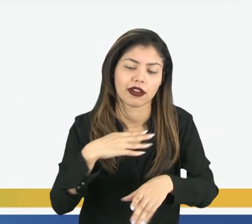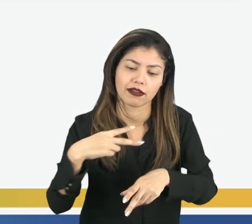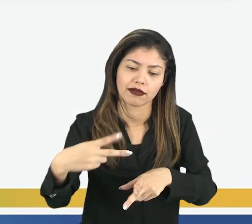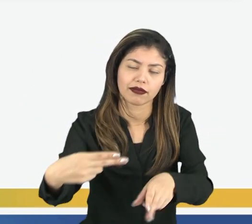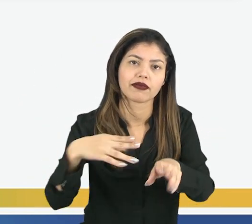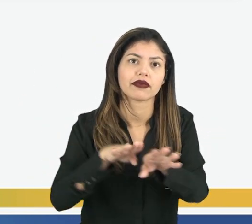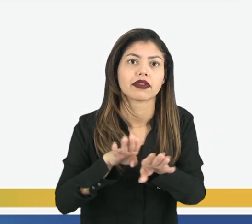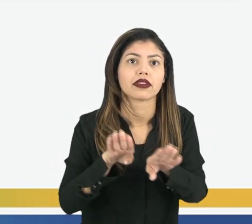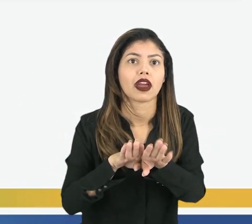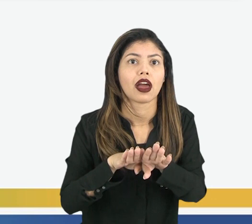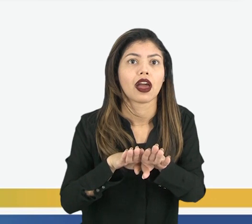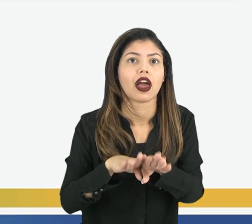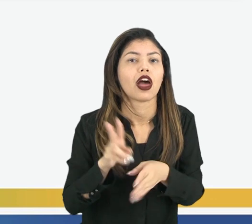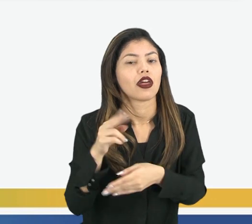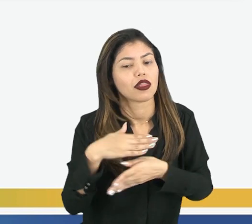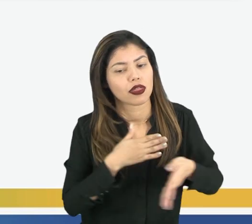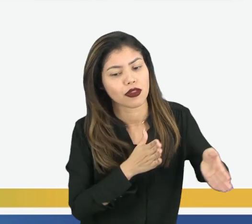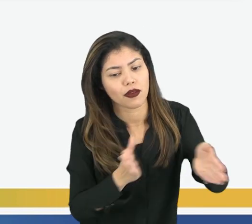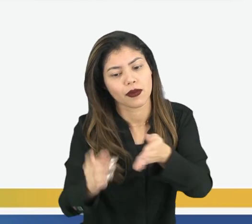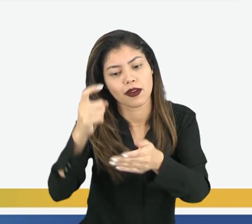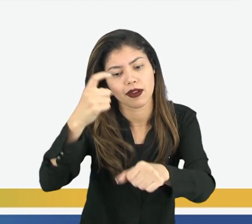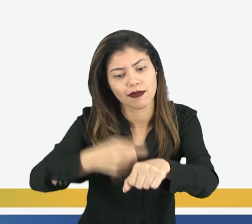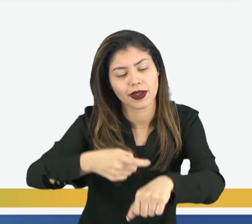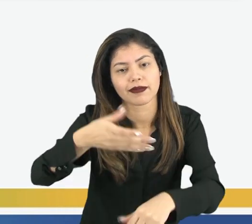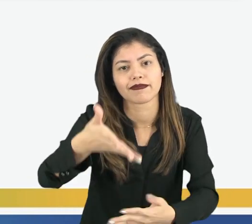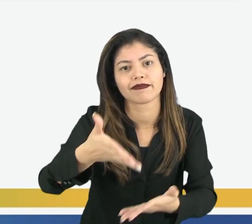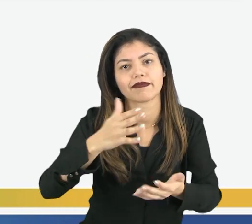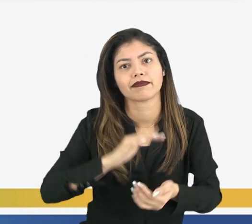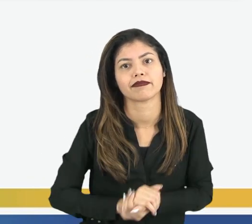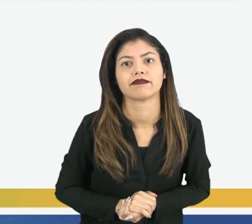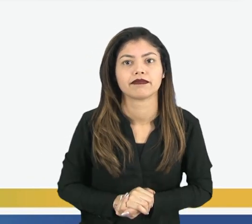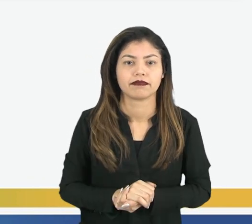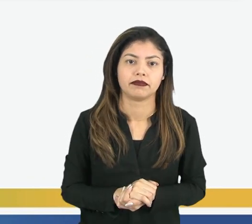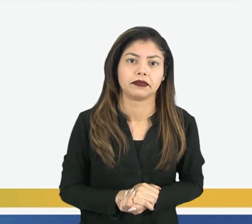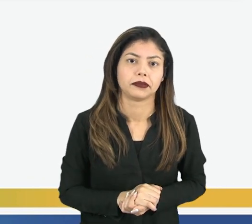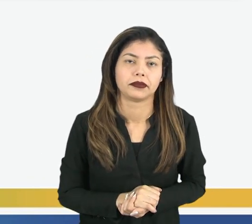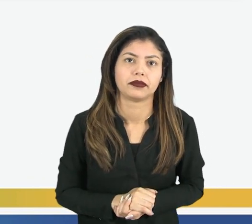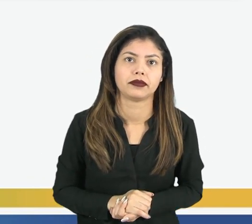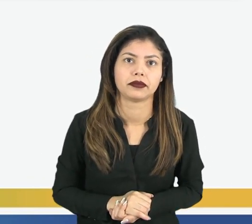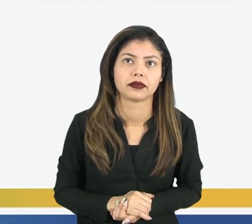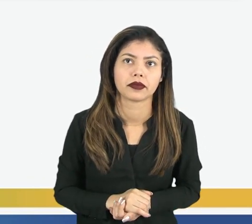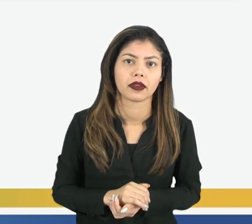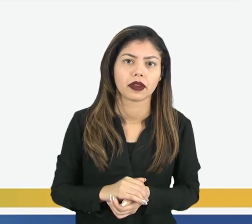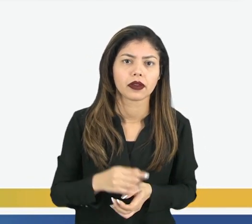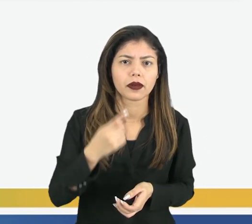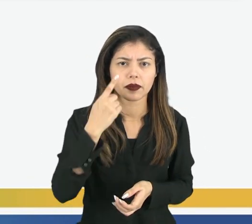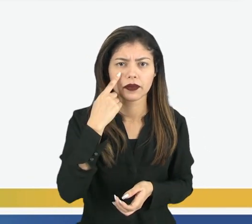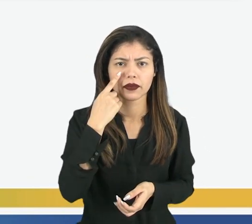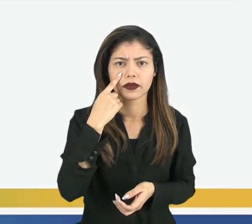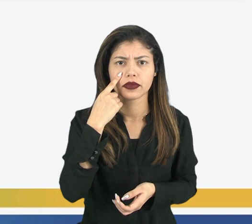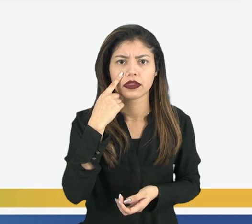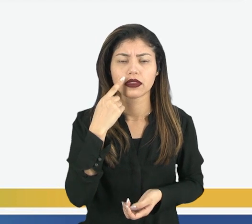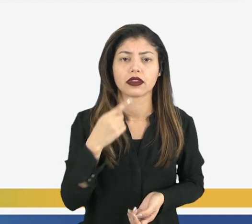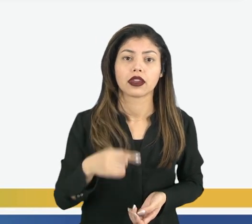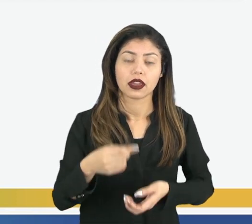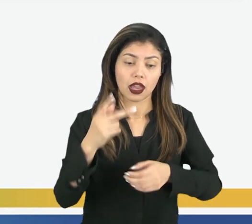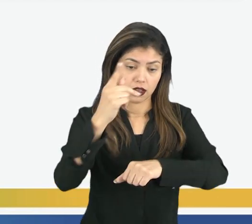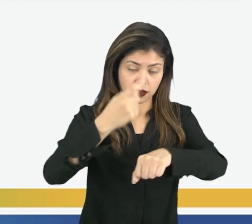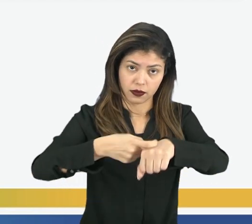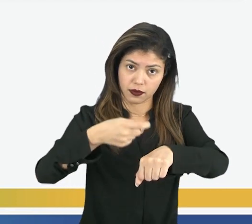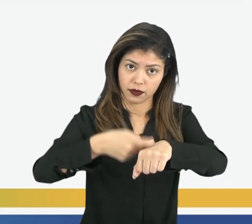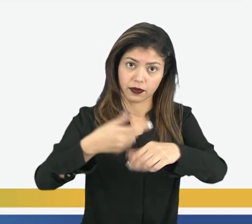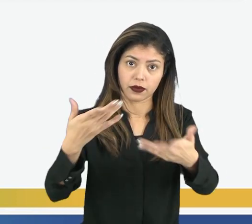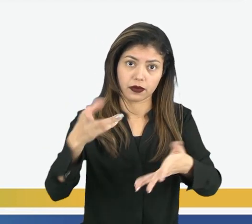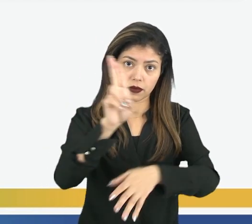No meio do caminho tinha uma pedra. Olha só. Nós podemos inferir aqui que as pedras